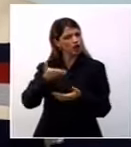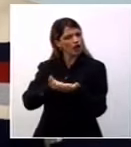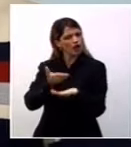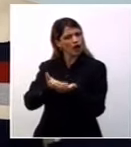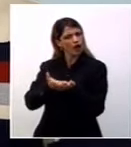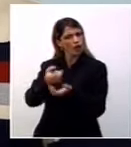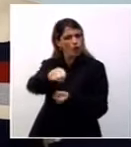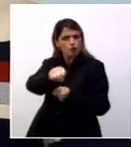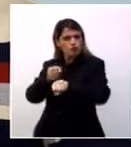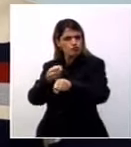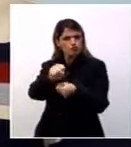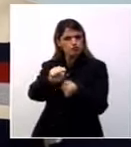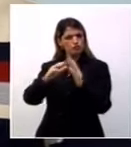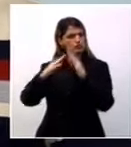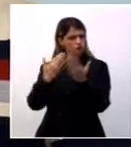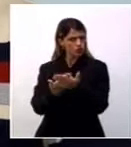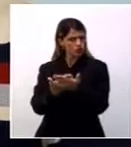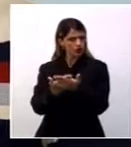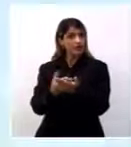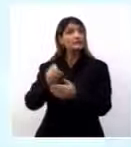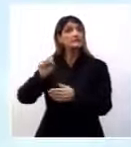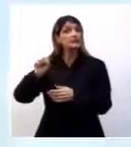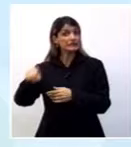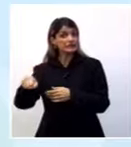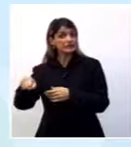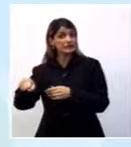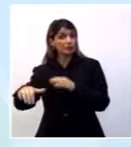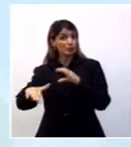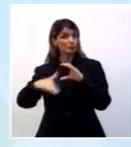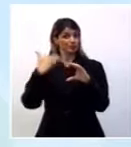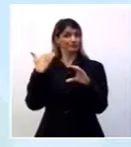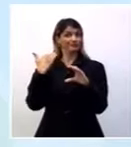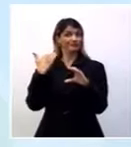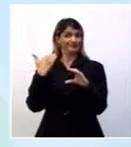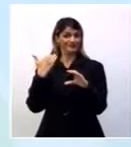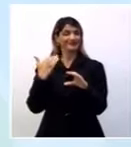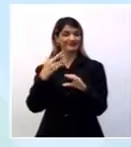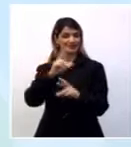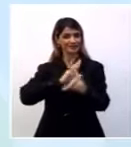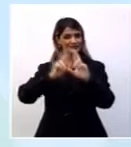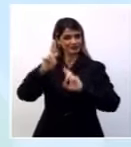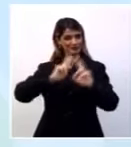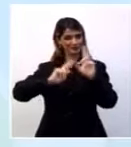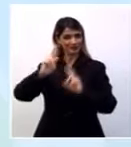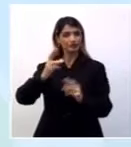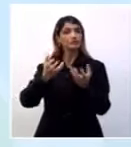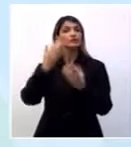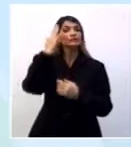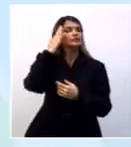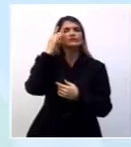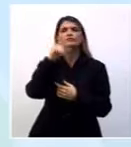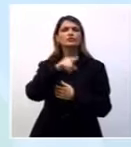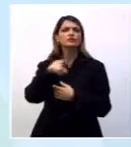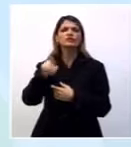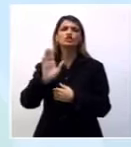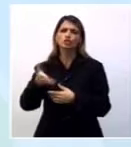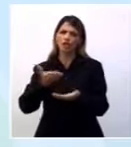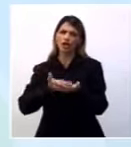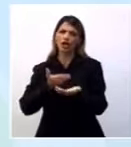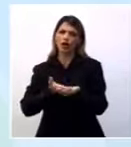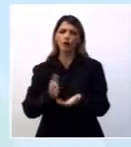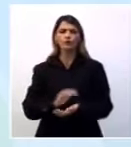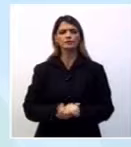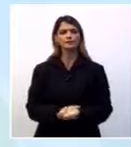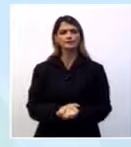na escola? Se sim, qual? Por favor, vamos querer saber de você se você já fez esse tipo de aula, por